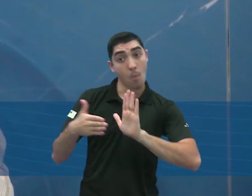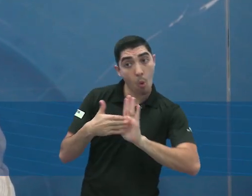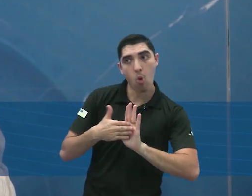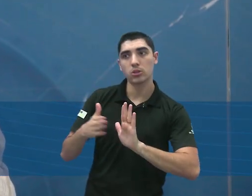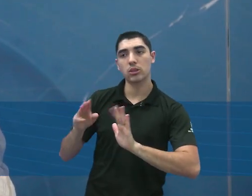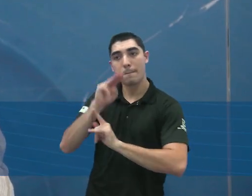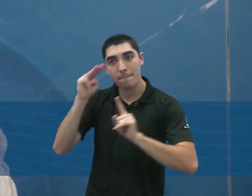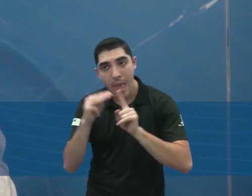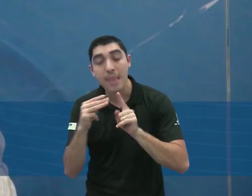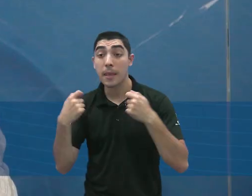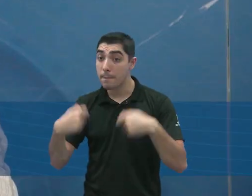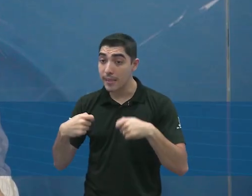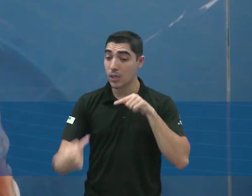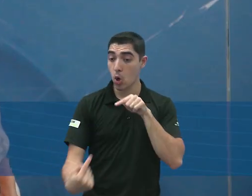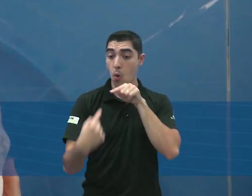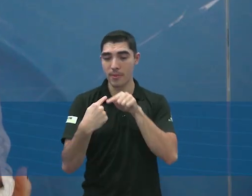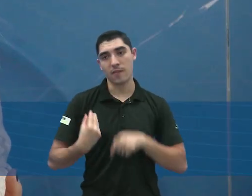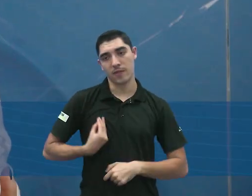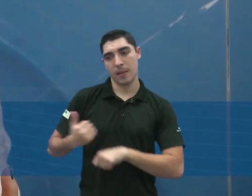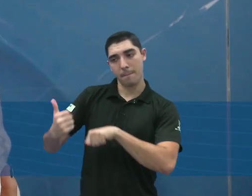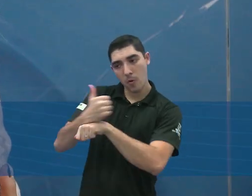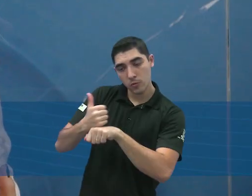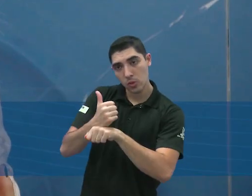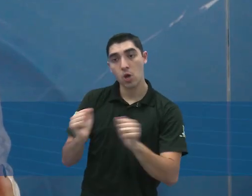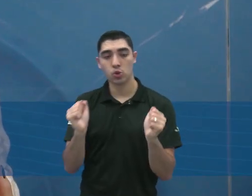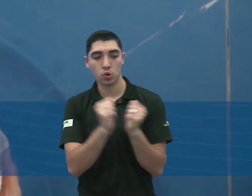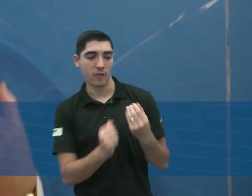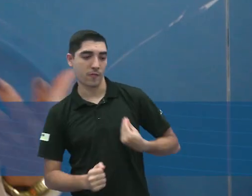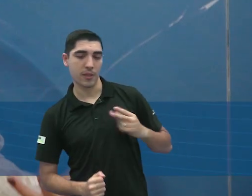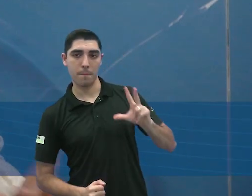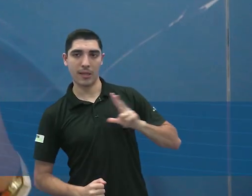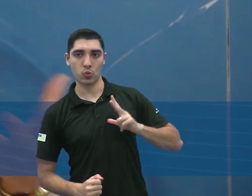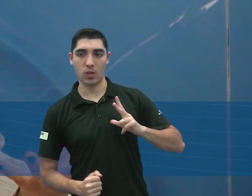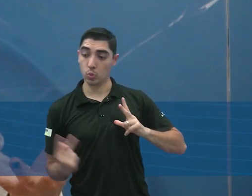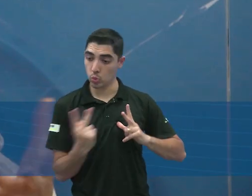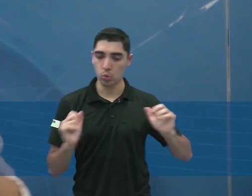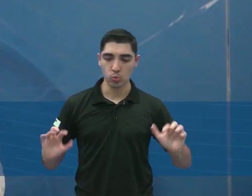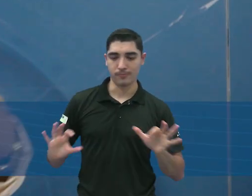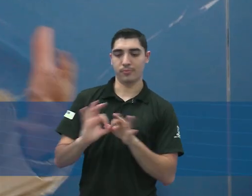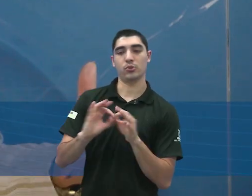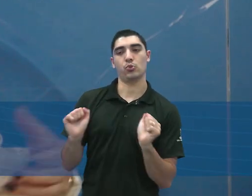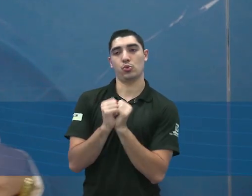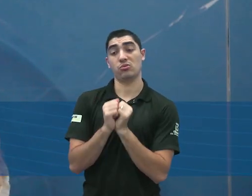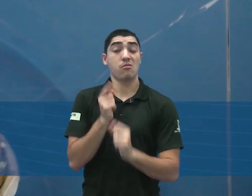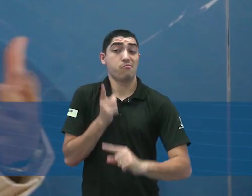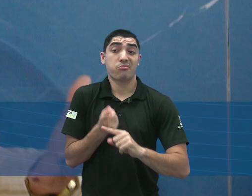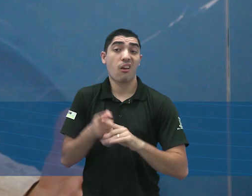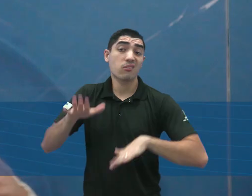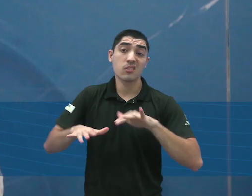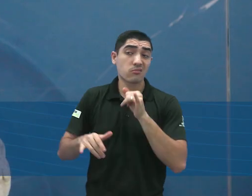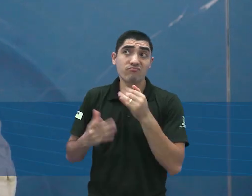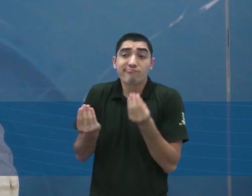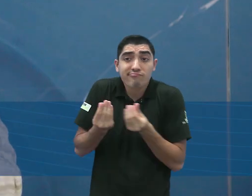sim, estar ligado à nossa vida profissional e à nossa vida pessoal. Porque senão não tem sentido, né? A gente se desliga do trabalho, vai